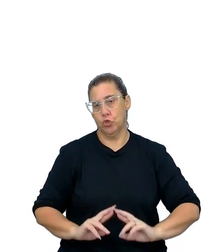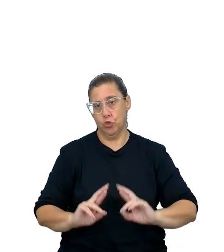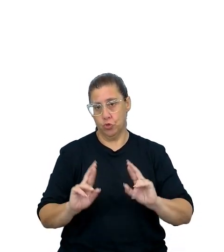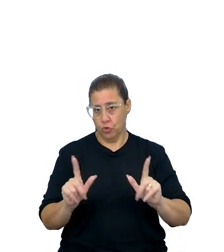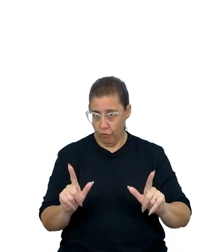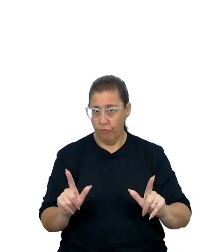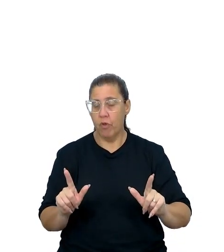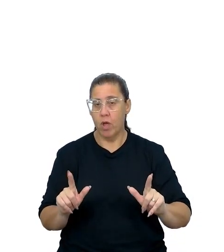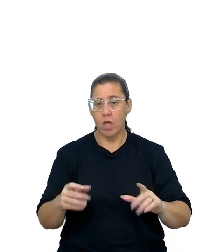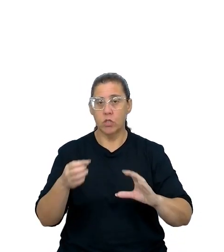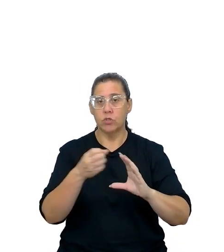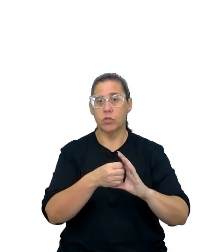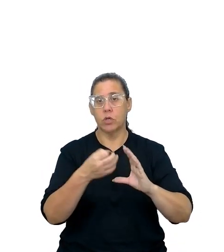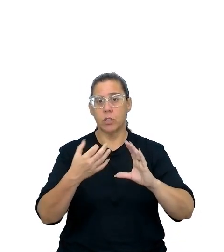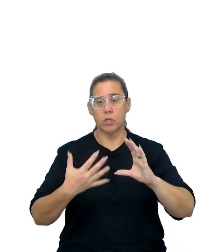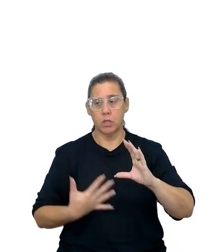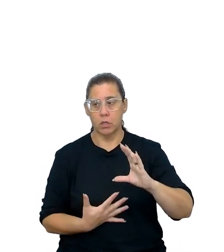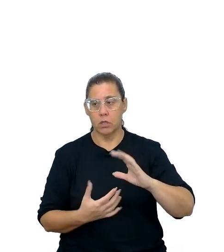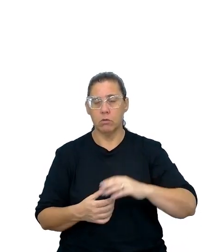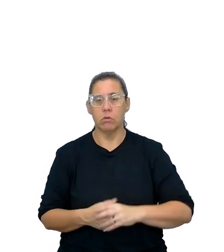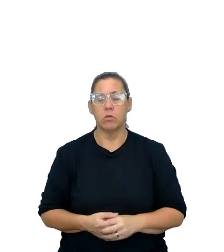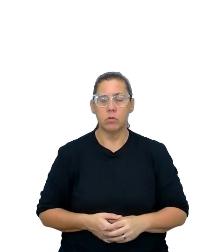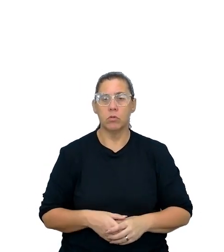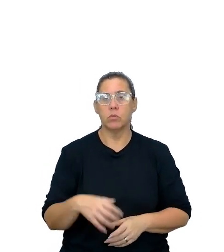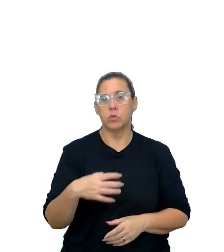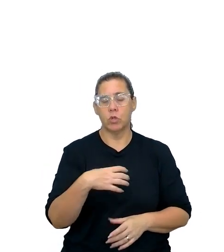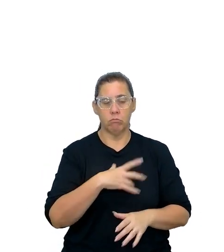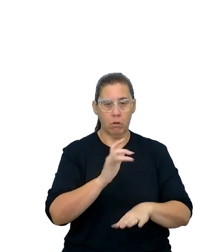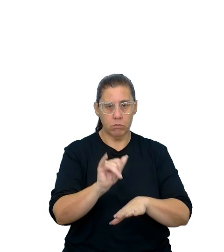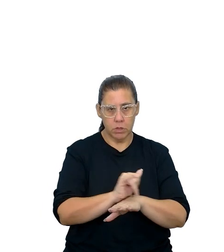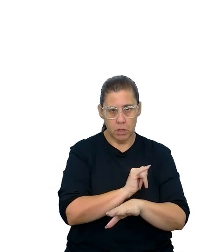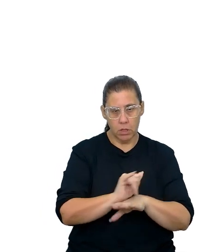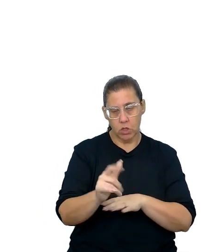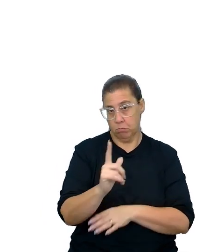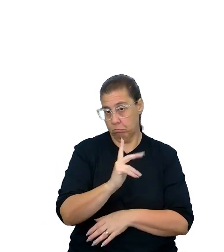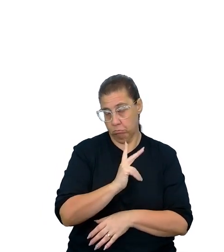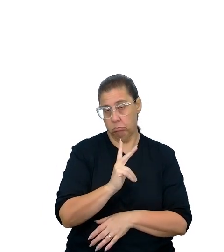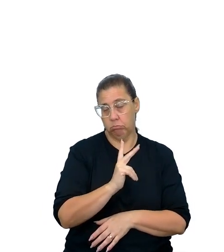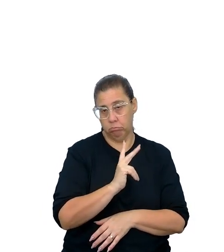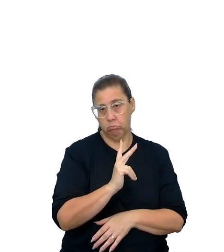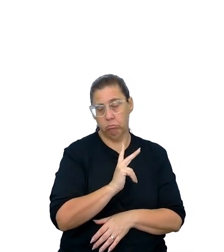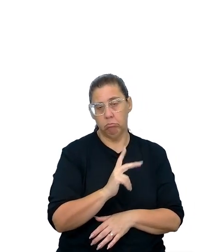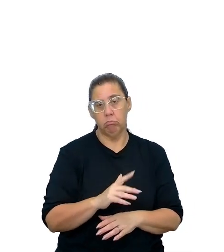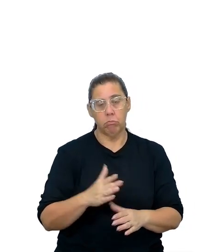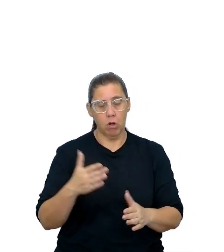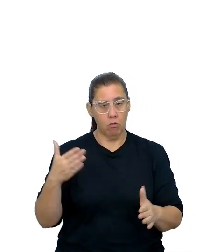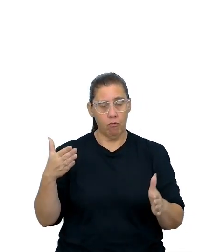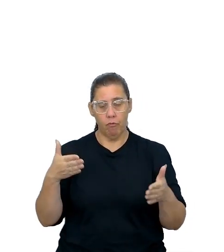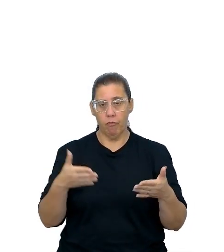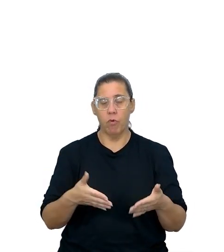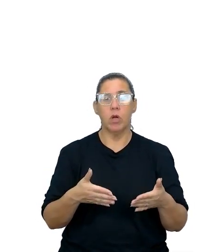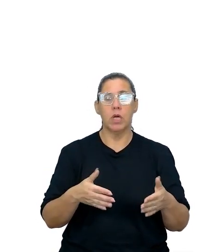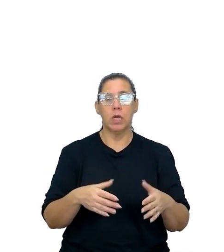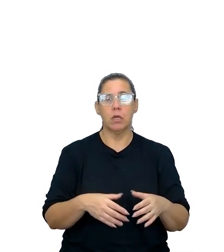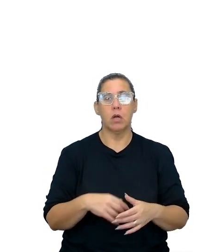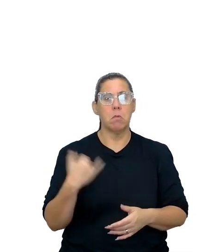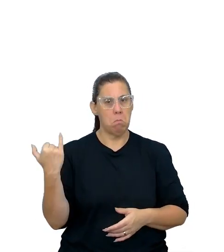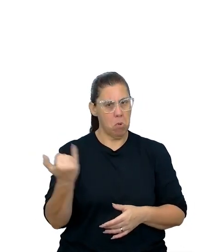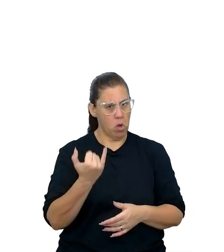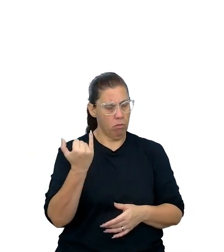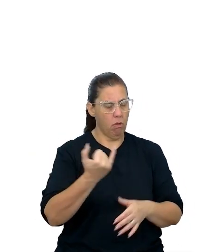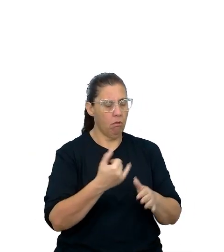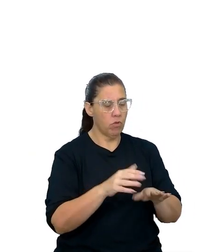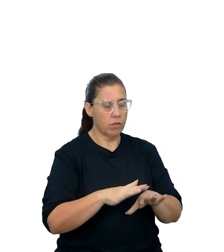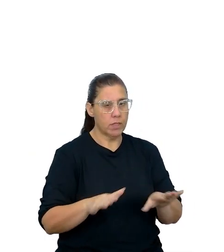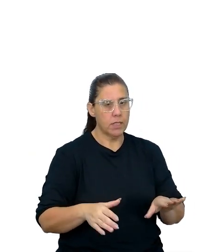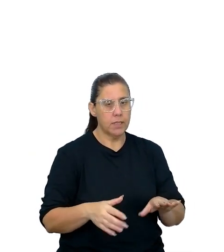né, diferentes categorias aqui, por meio de estratégias pessoais, fundamental, porque as crianças trazem muitas estratégias,